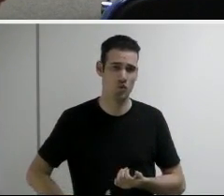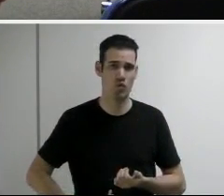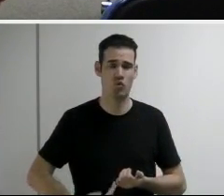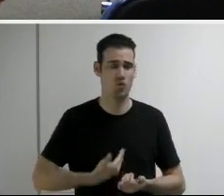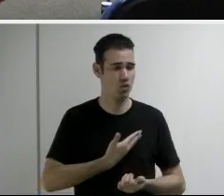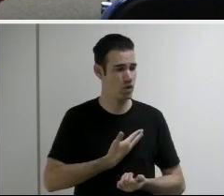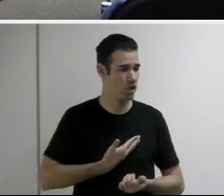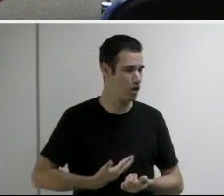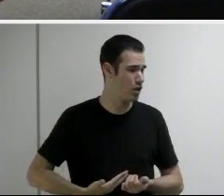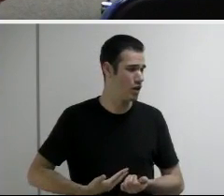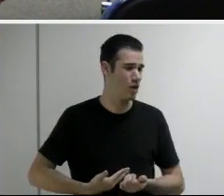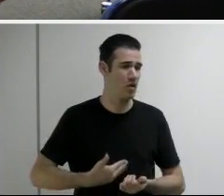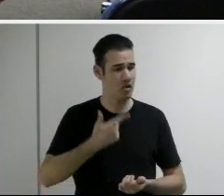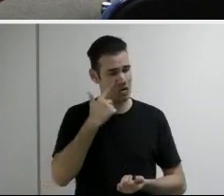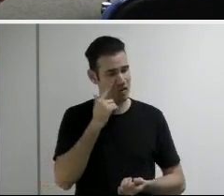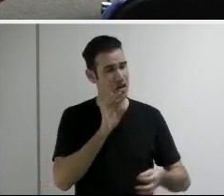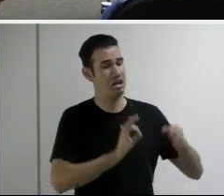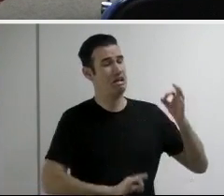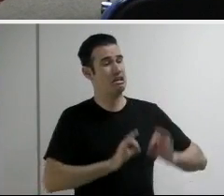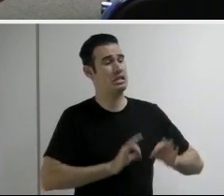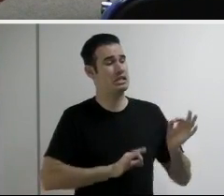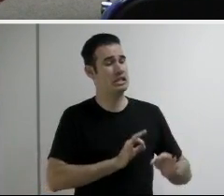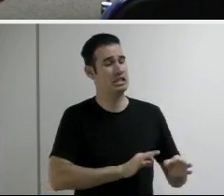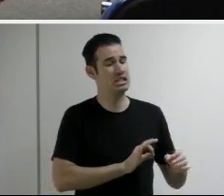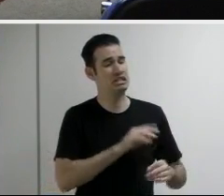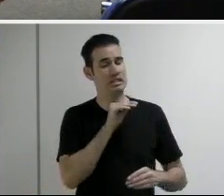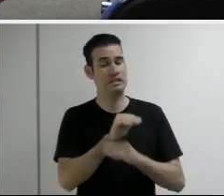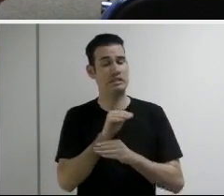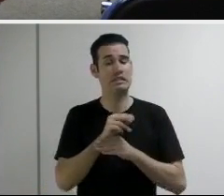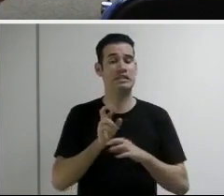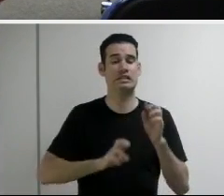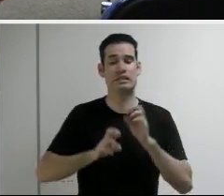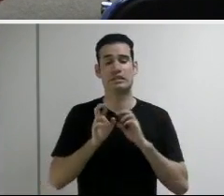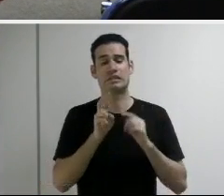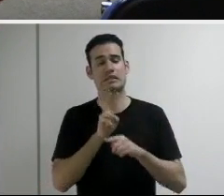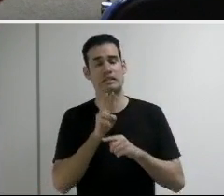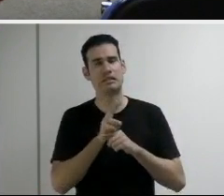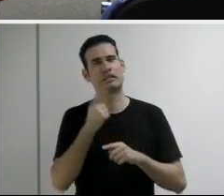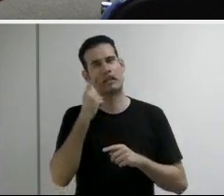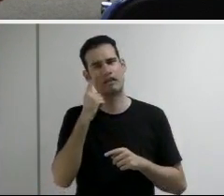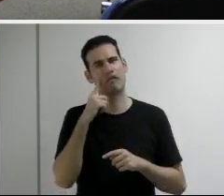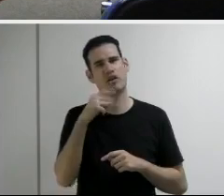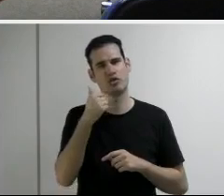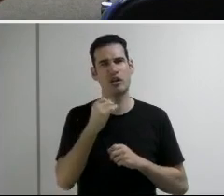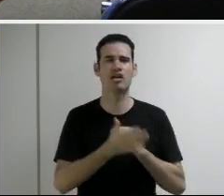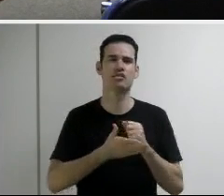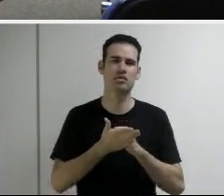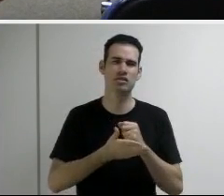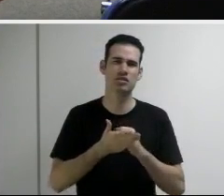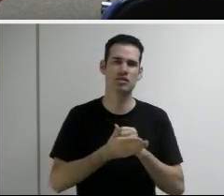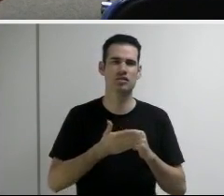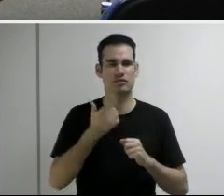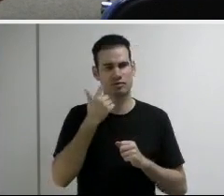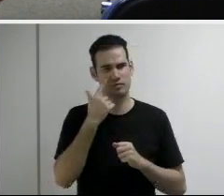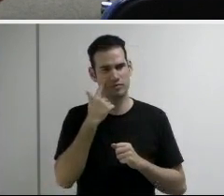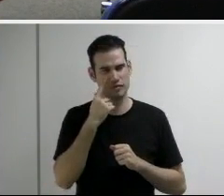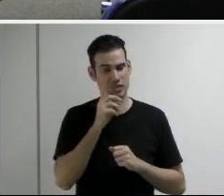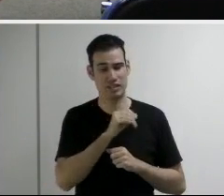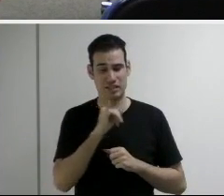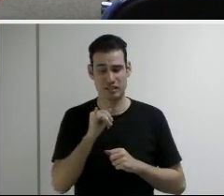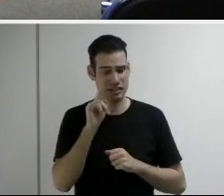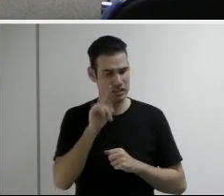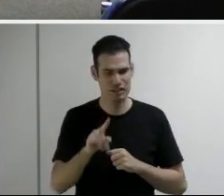chanceladora, ou se for a justiça, ou quem for, ela vai ter que olhar esses 10 princípios, né, e só pesar entre eles e ver se